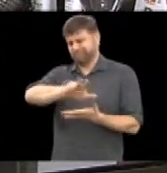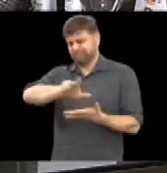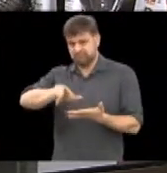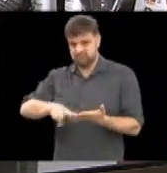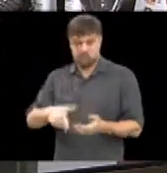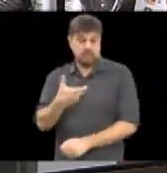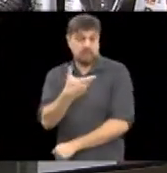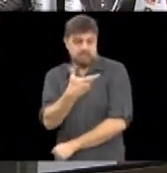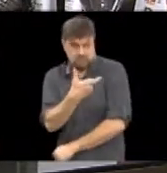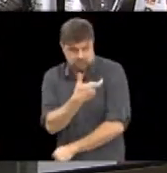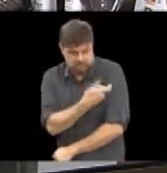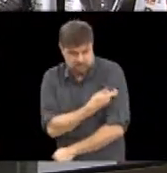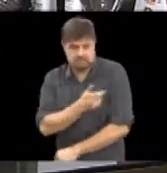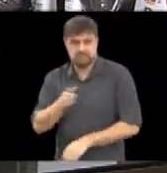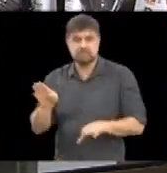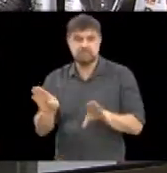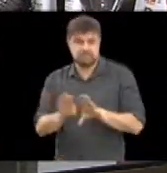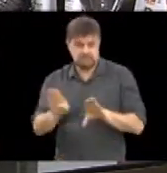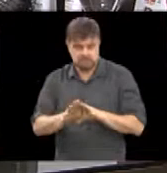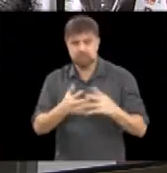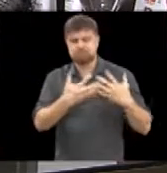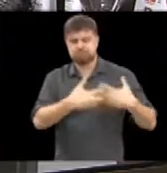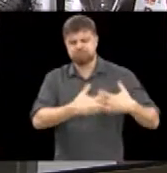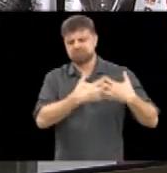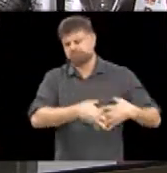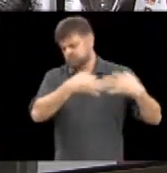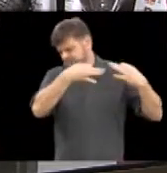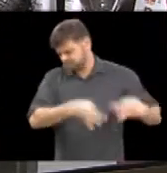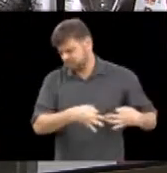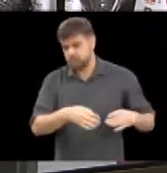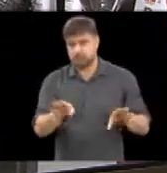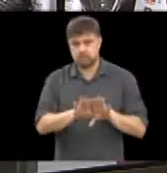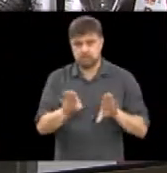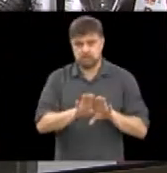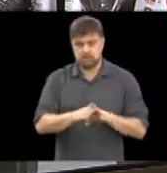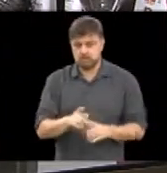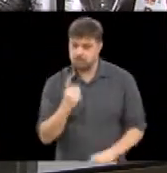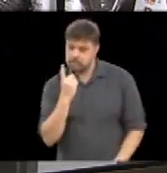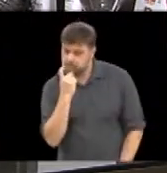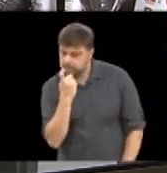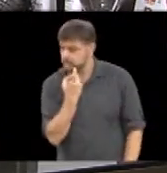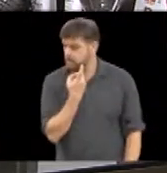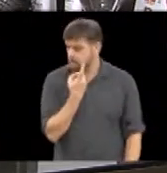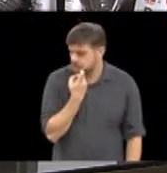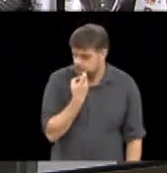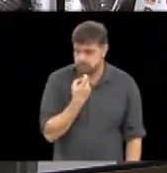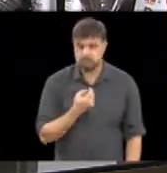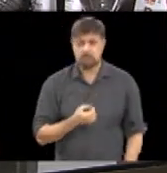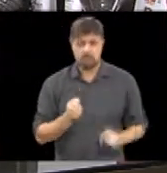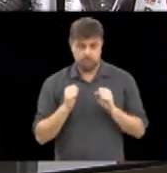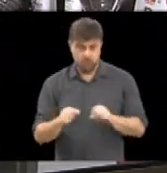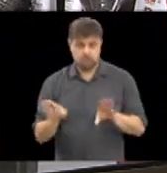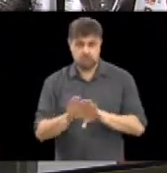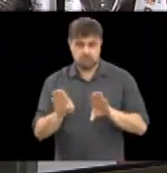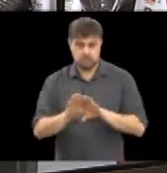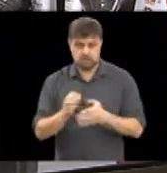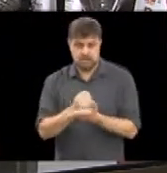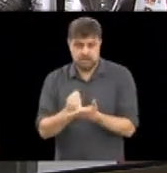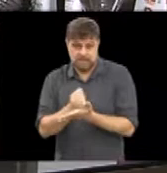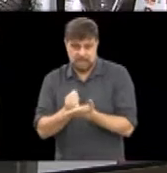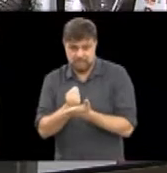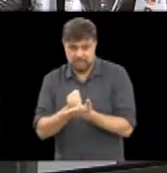medicamento. Tem vacina, a imunoterapia que funciona muito bem, tem os sprays nasais de corticoide, tem